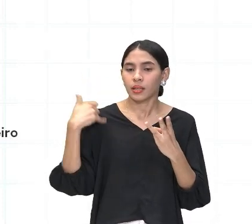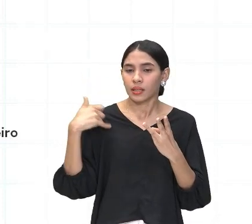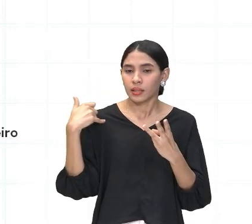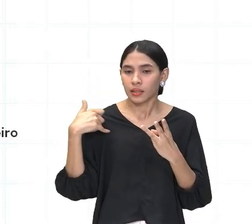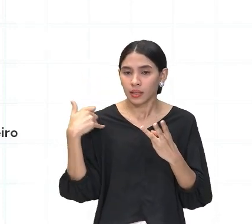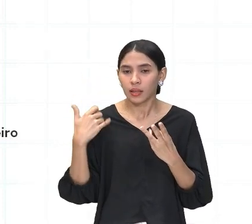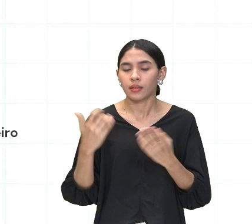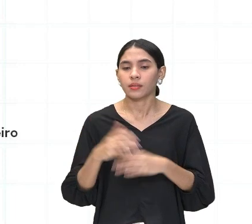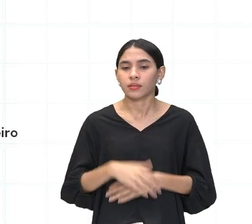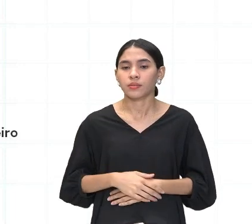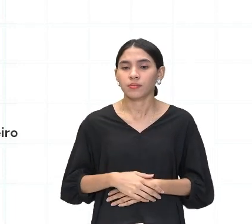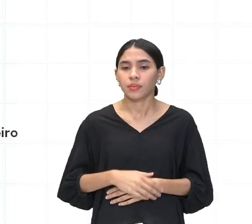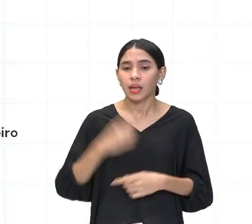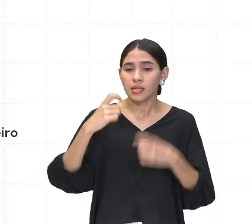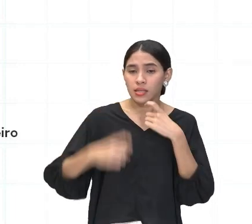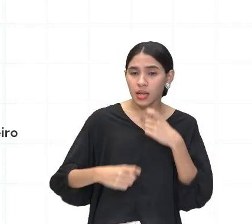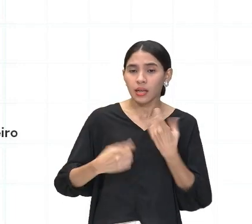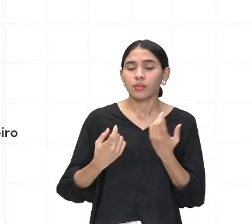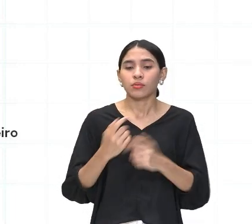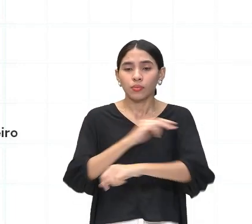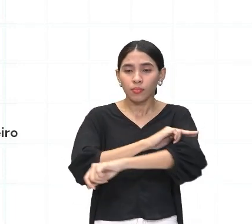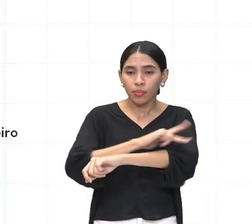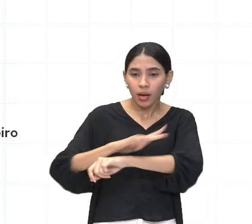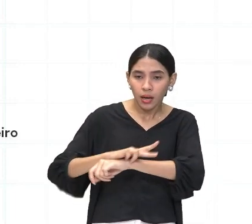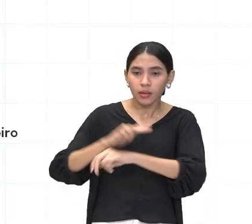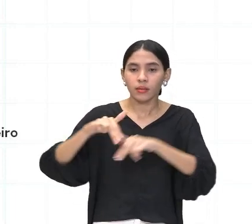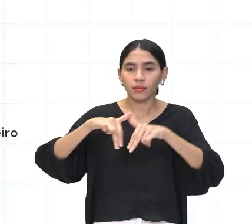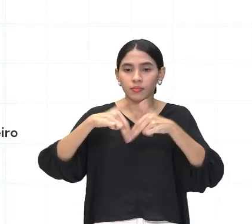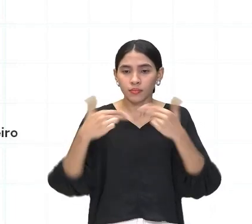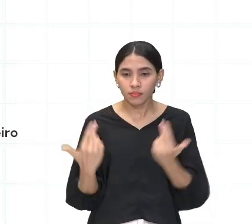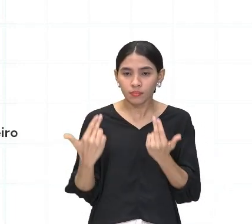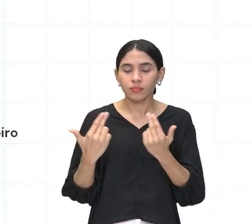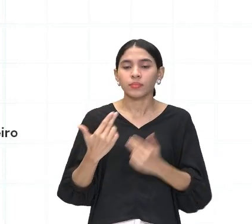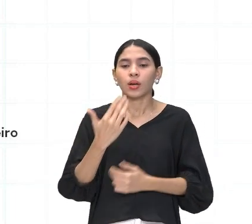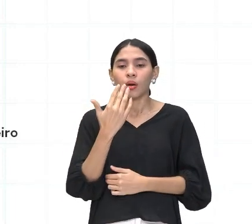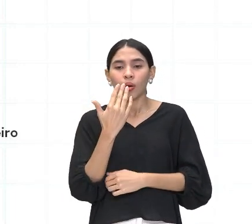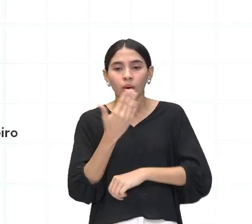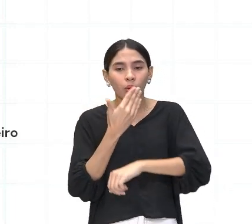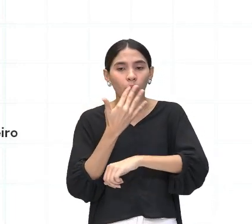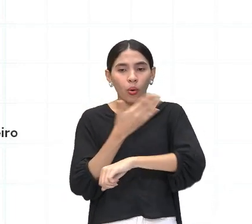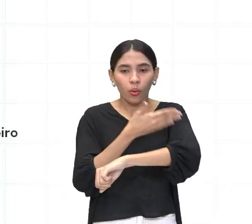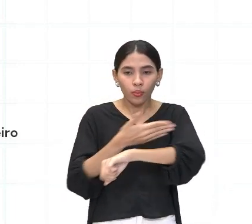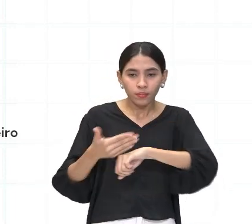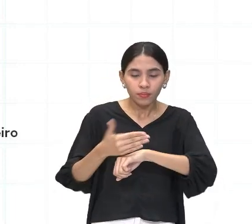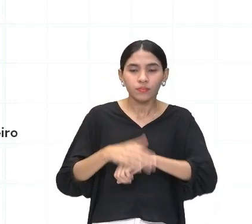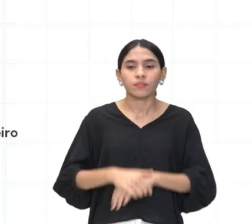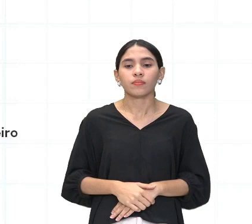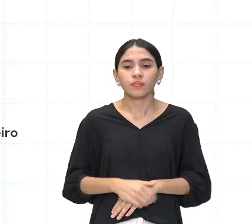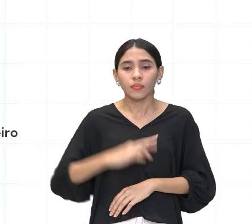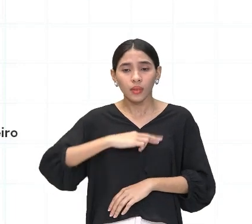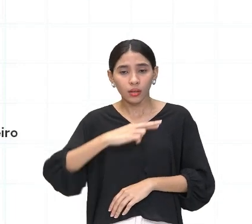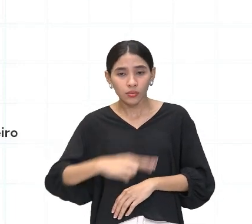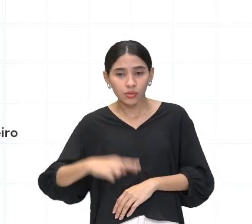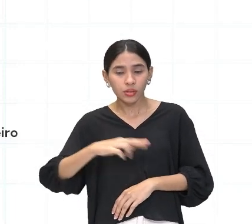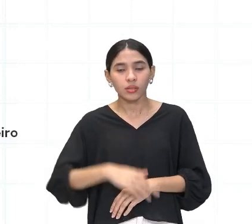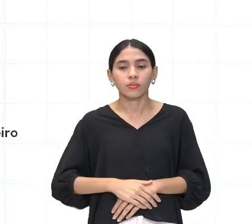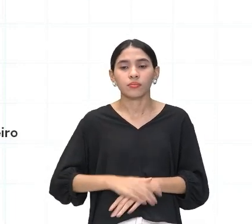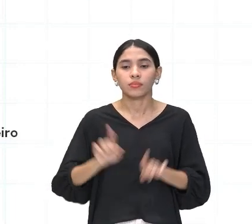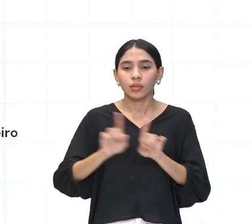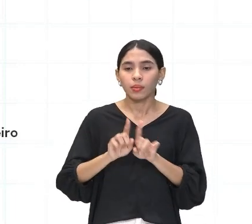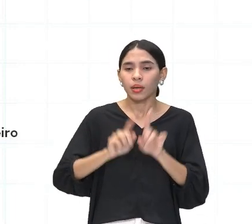legais, sexo, raça, etnia, cor, religião ou crença, sem discriminação de deficiência, condição pessoal de desenvolvimento